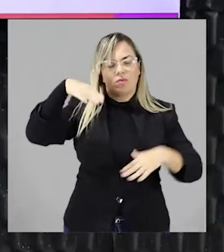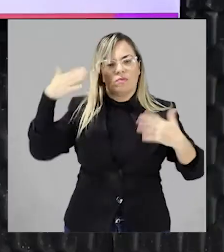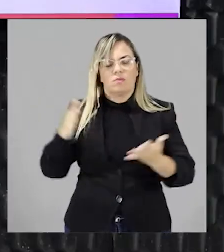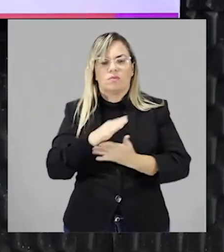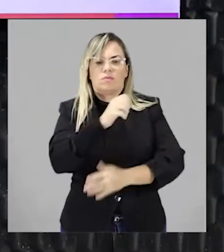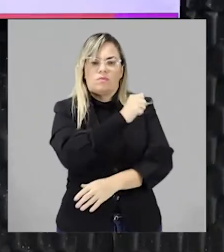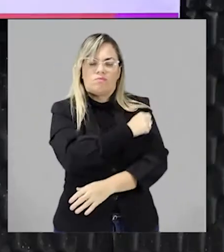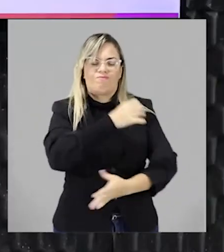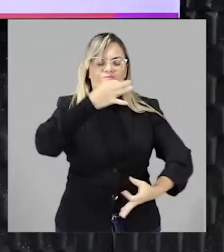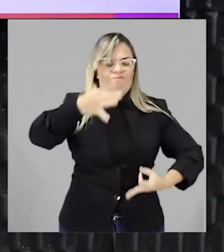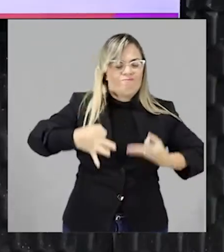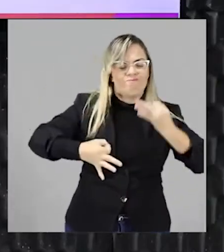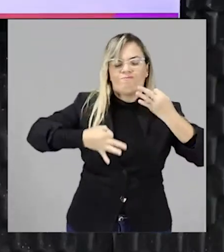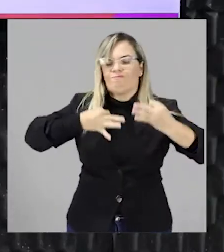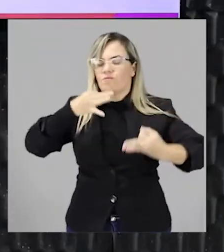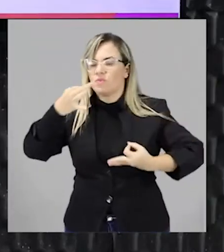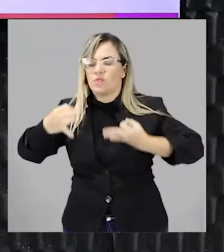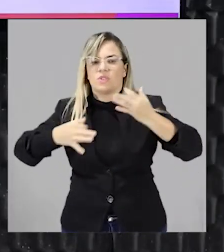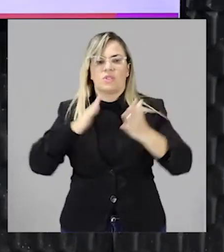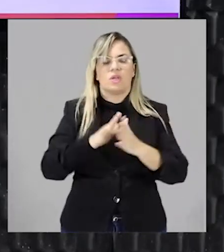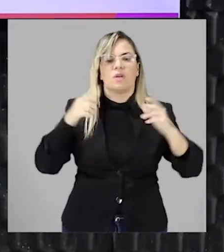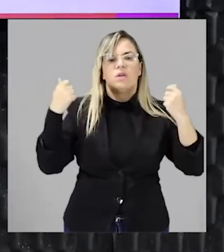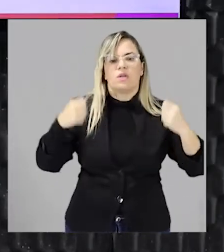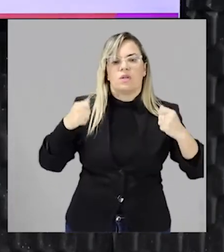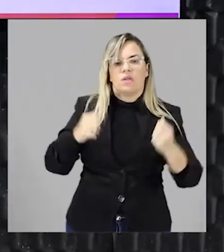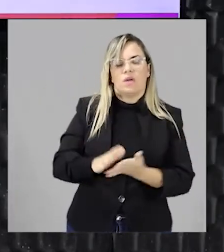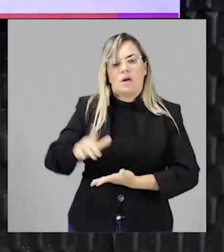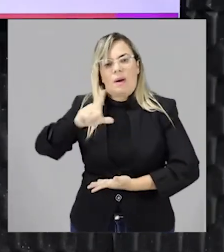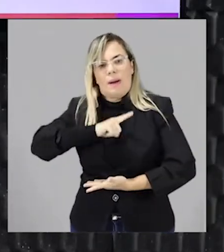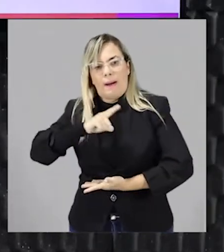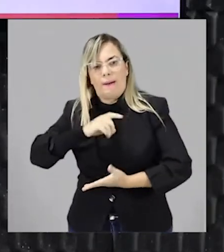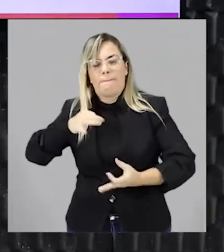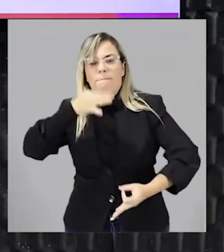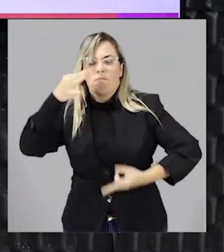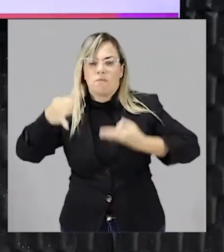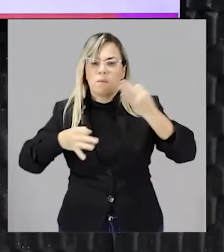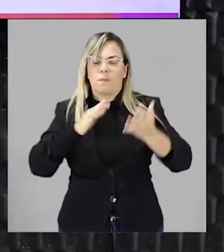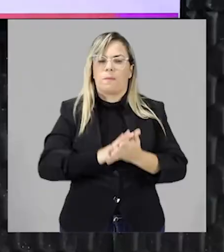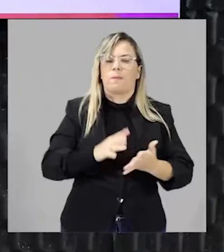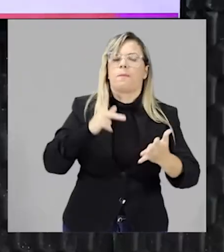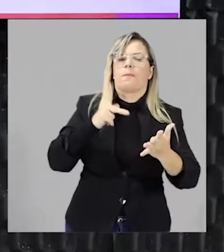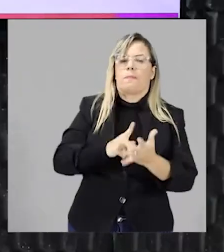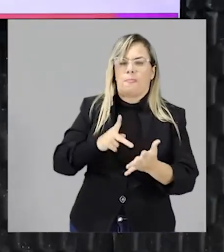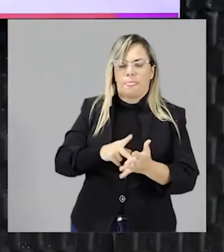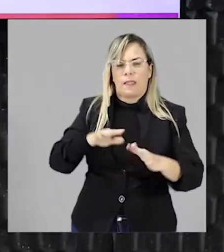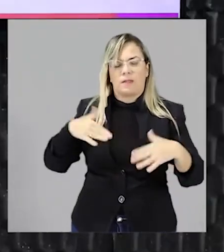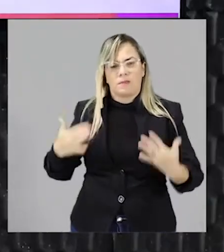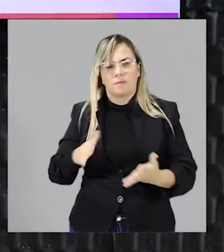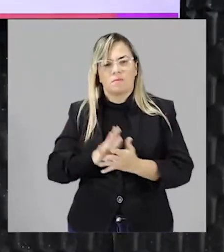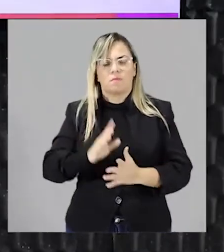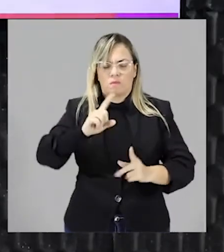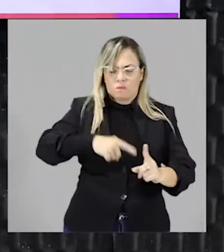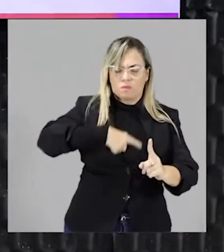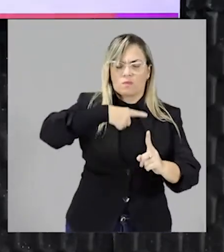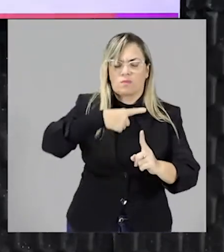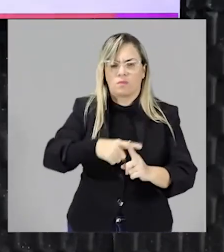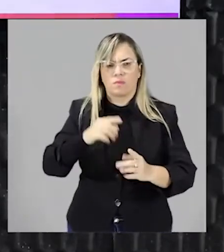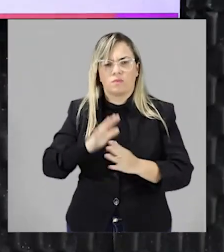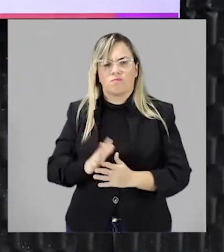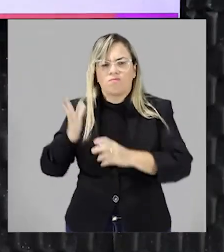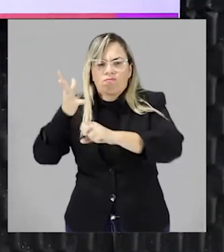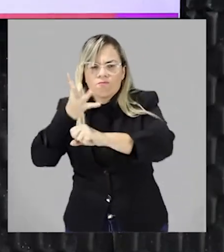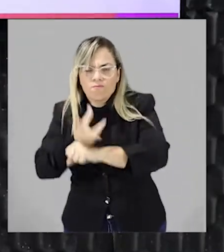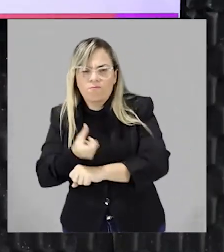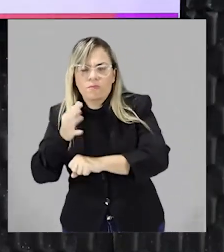a argumentação. Vocês precisam ter argumentos que sejam válidos, que sejam positivos e